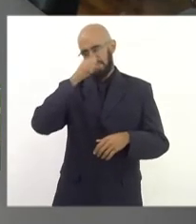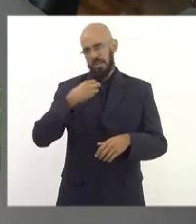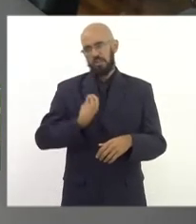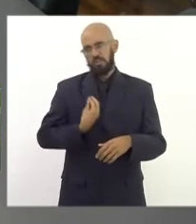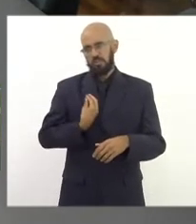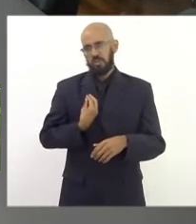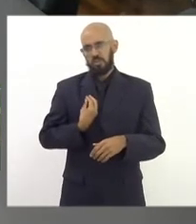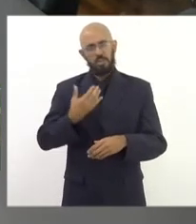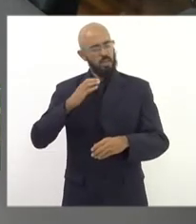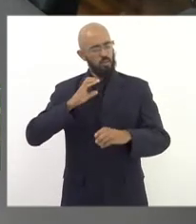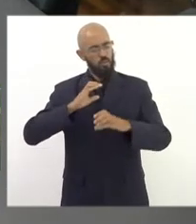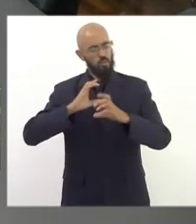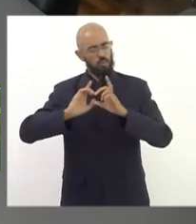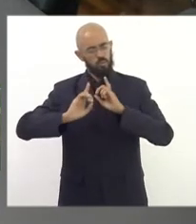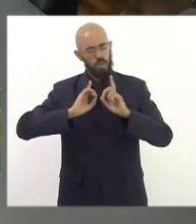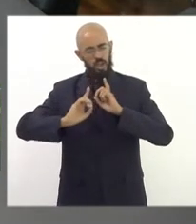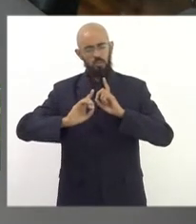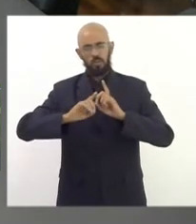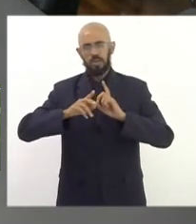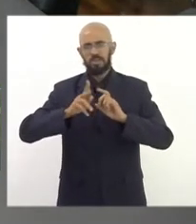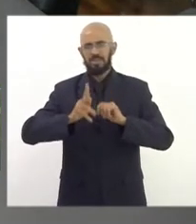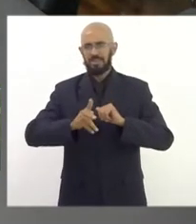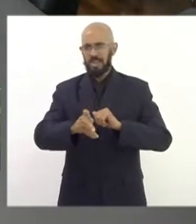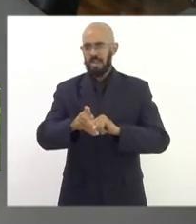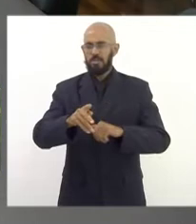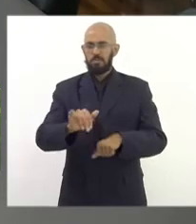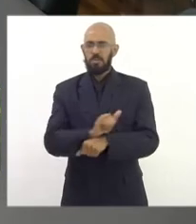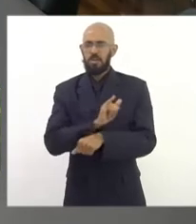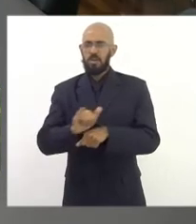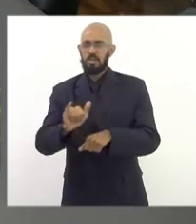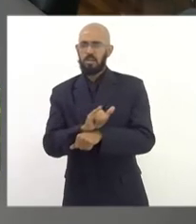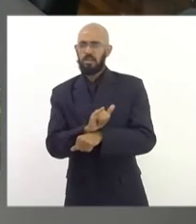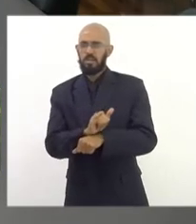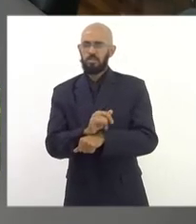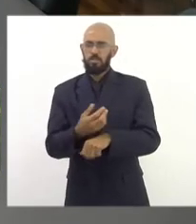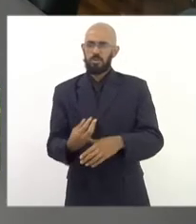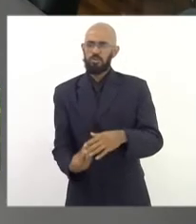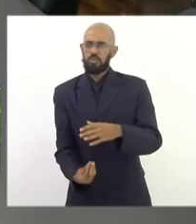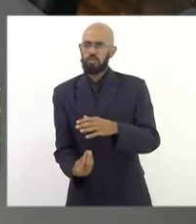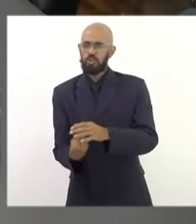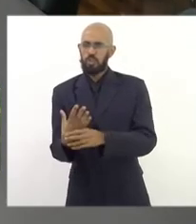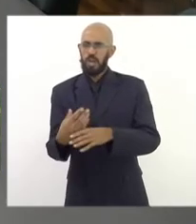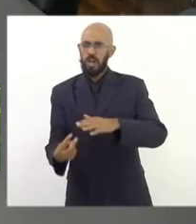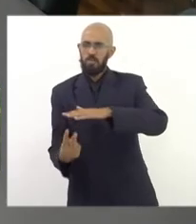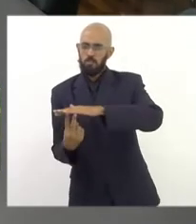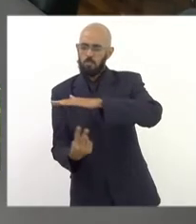diálogo é sempre a forma da gente construir portas e pontes para que a gente